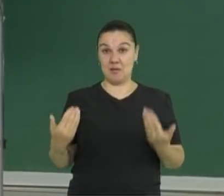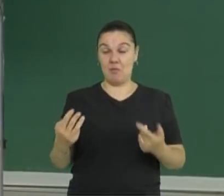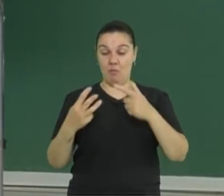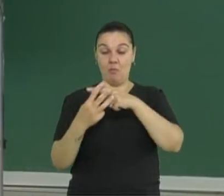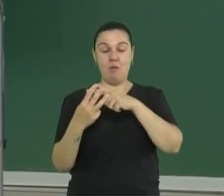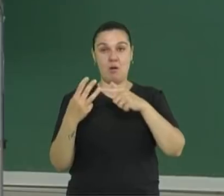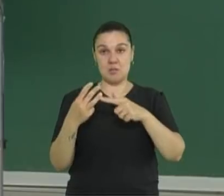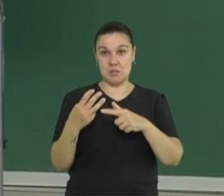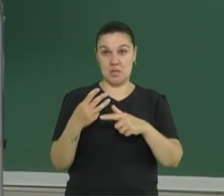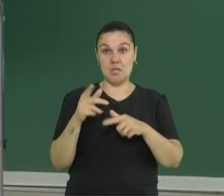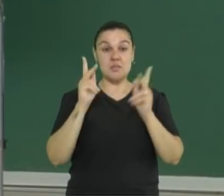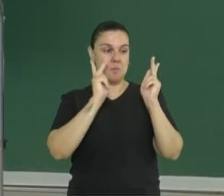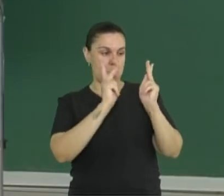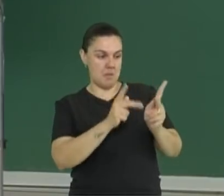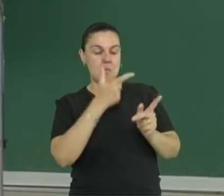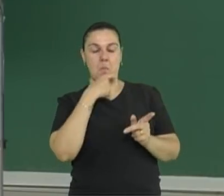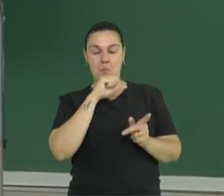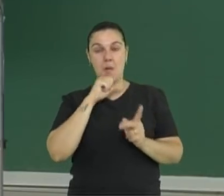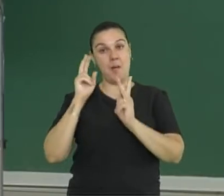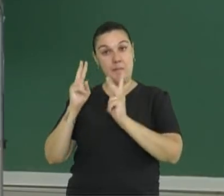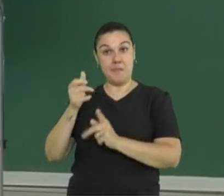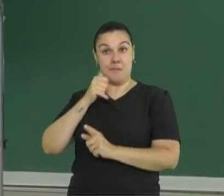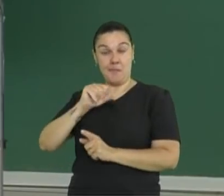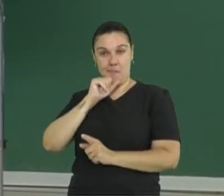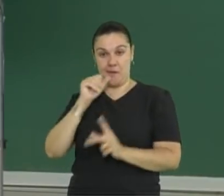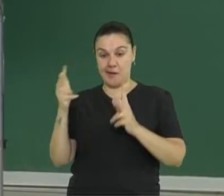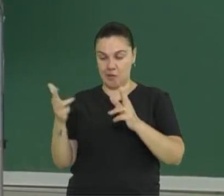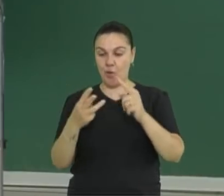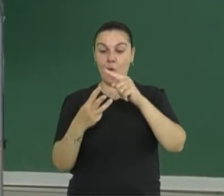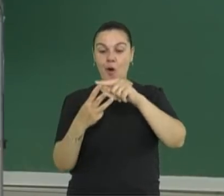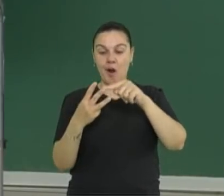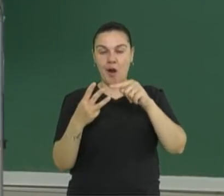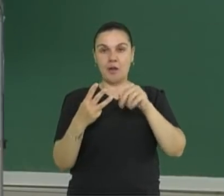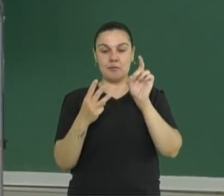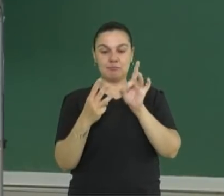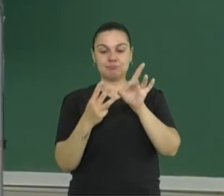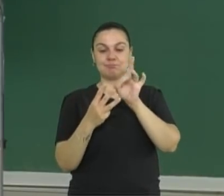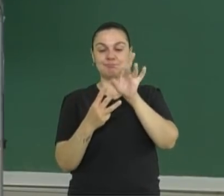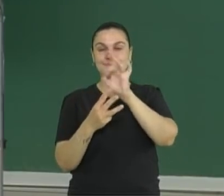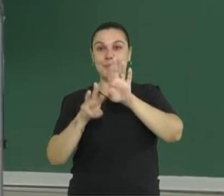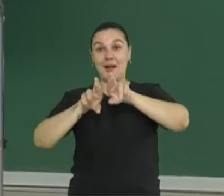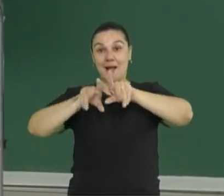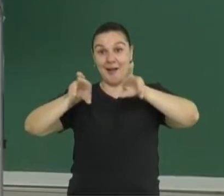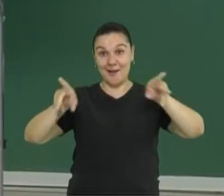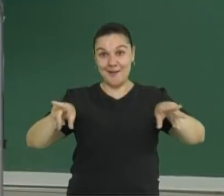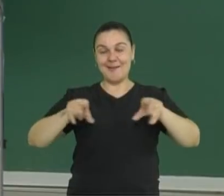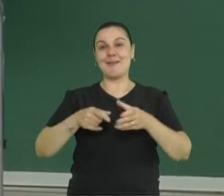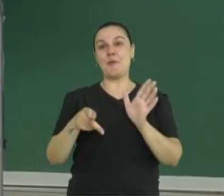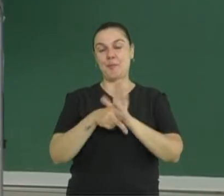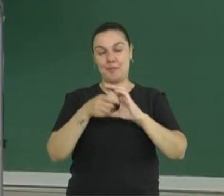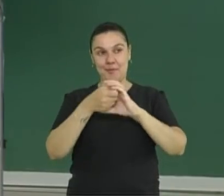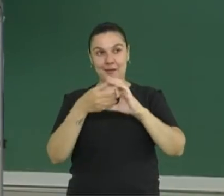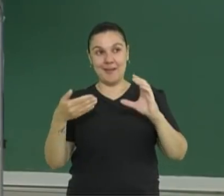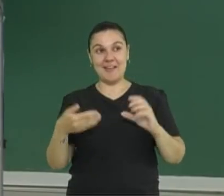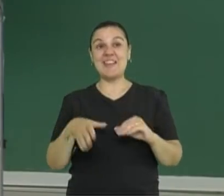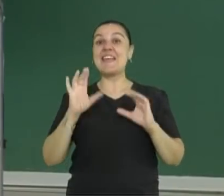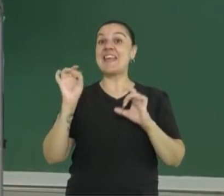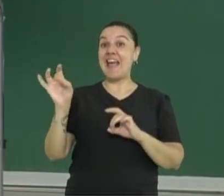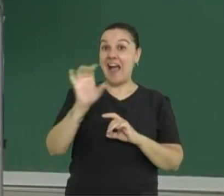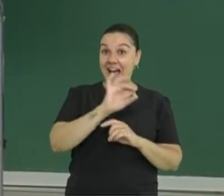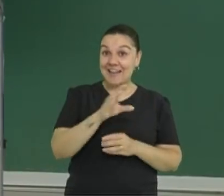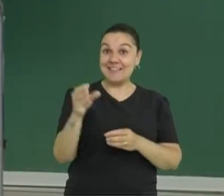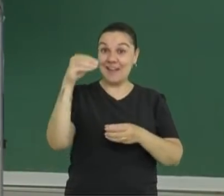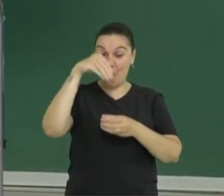possam ser filhas do mesmo pai e da mesma mãe, cada uma tem características específicas. Cada uma tem o seu